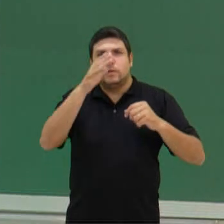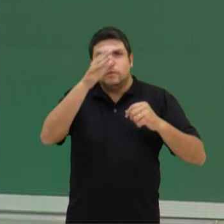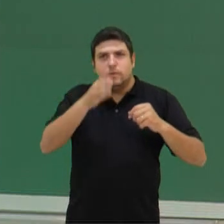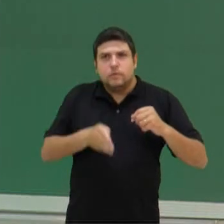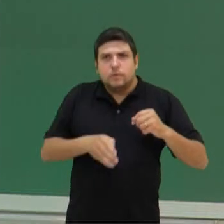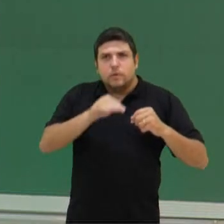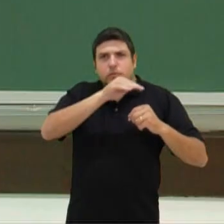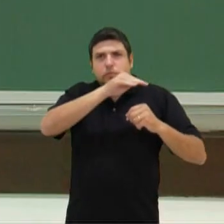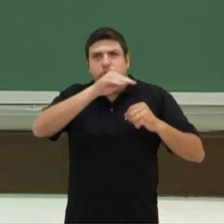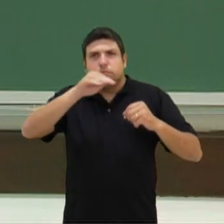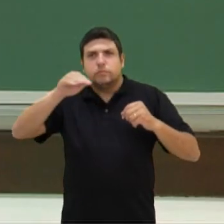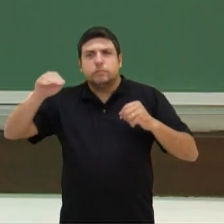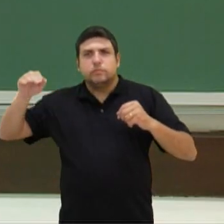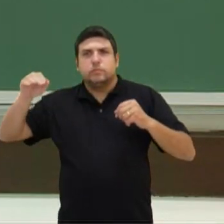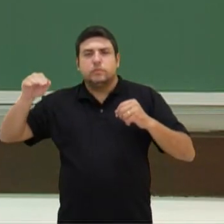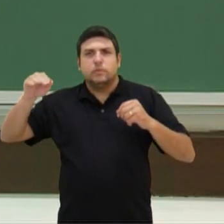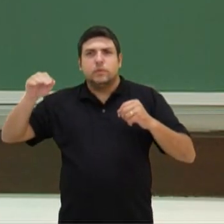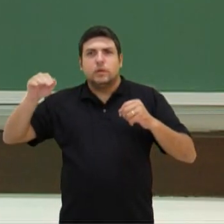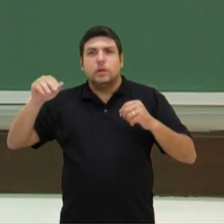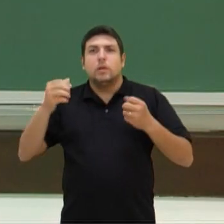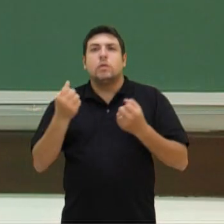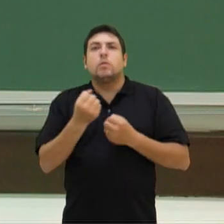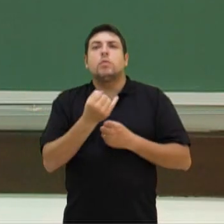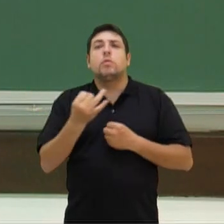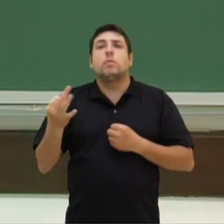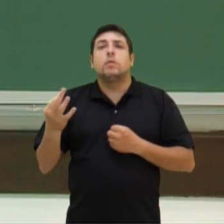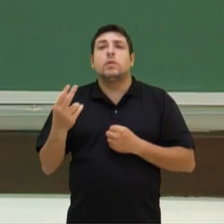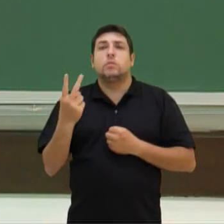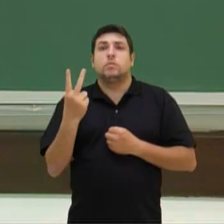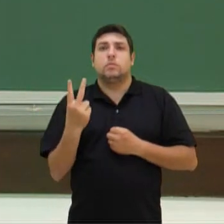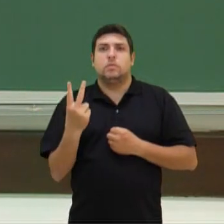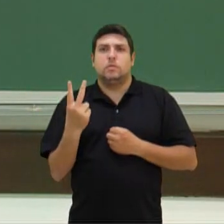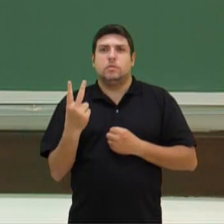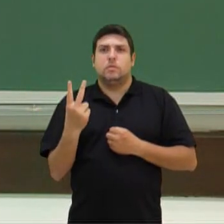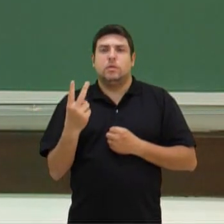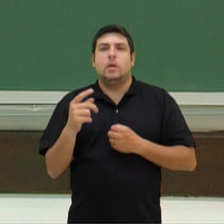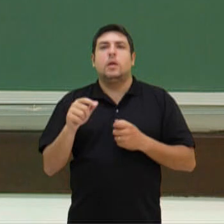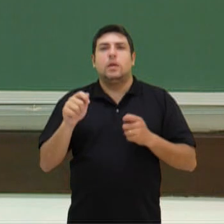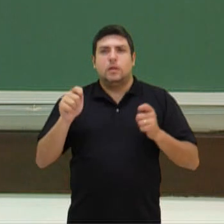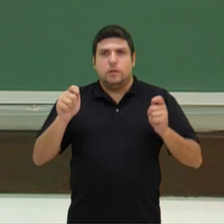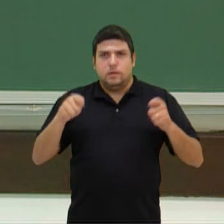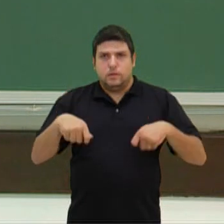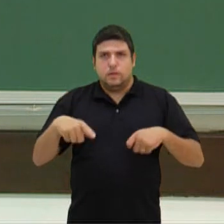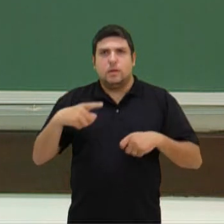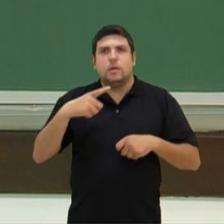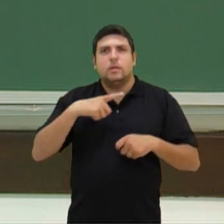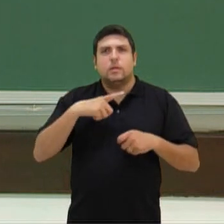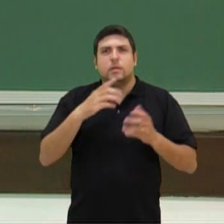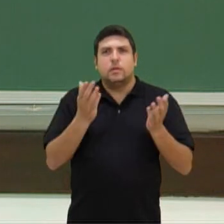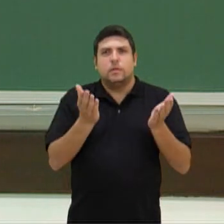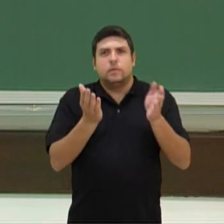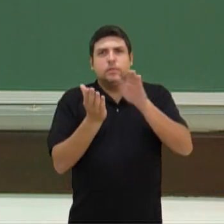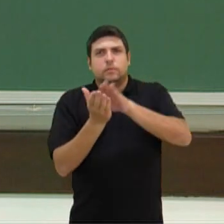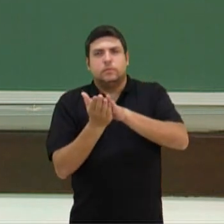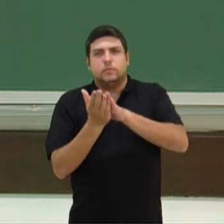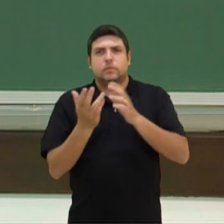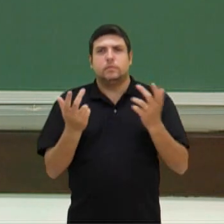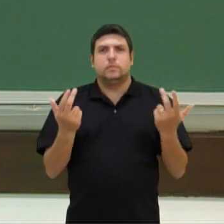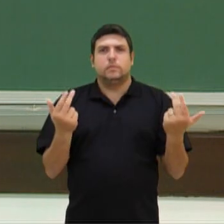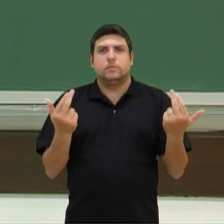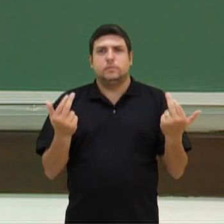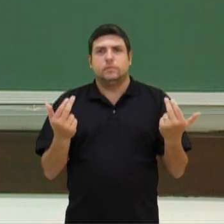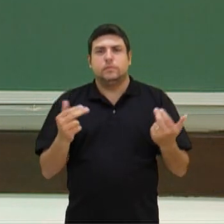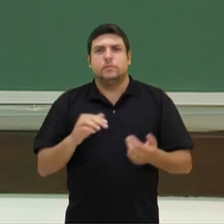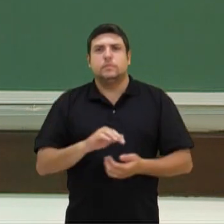e possui 2 eixos de simetria. Então, é uma figura que possui simetria.